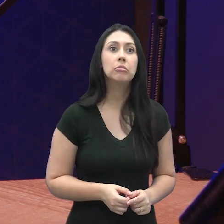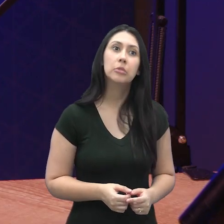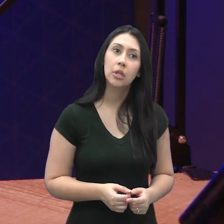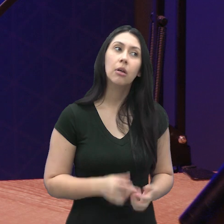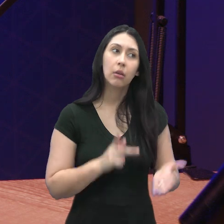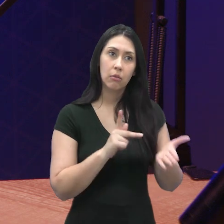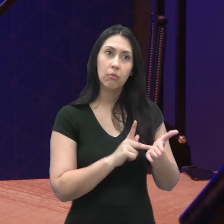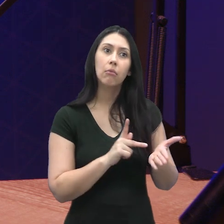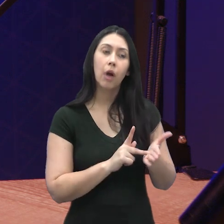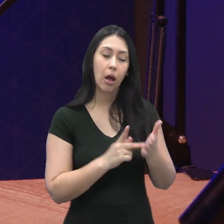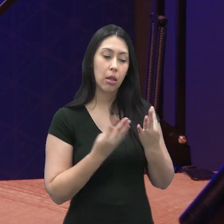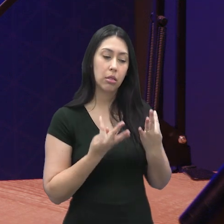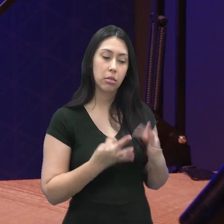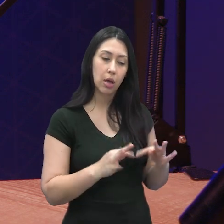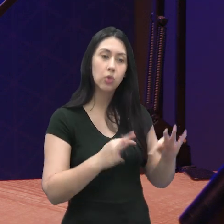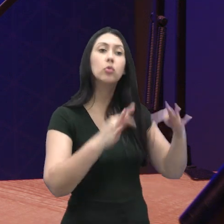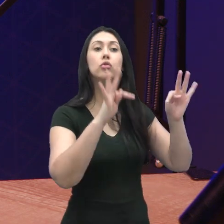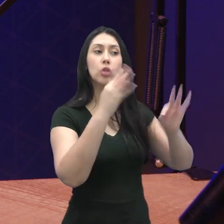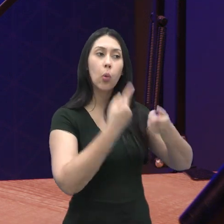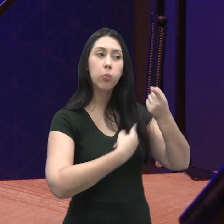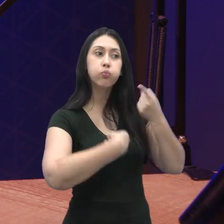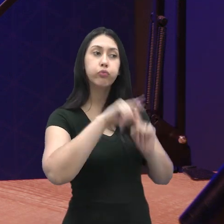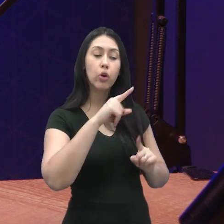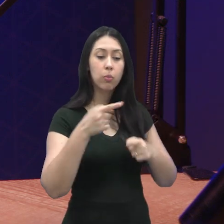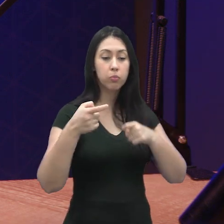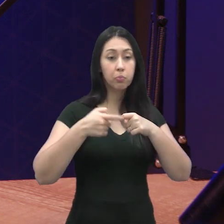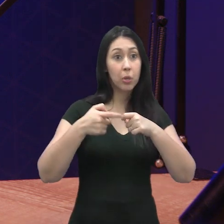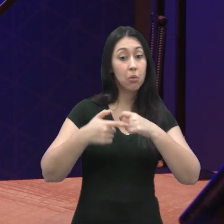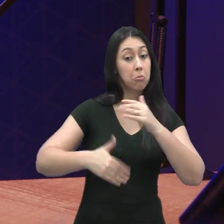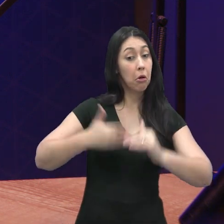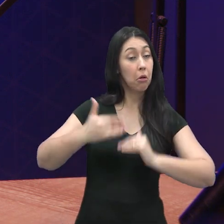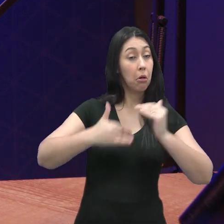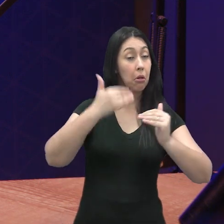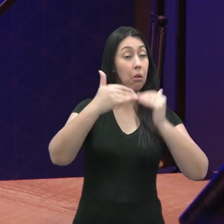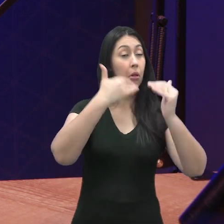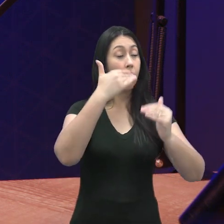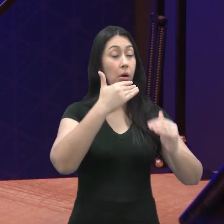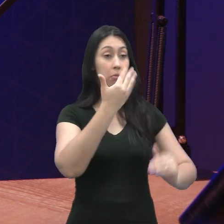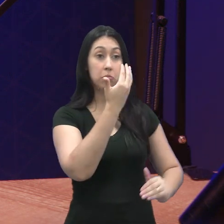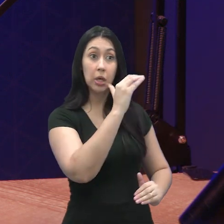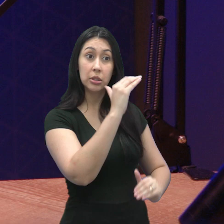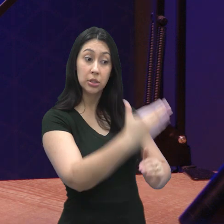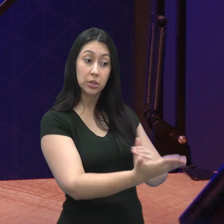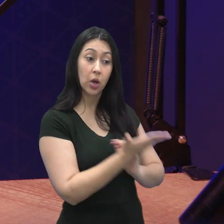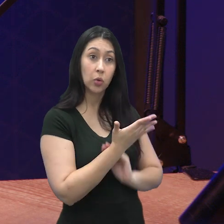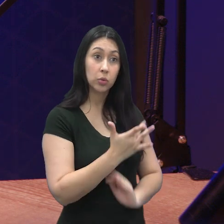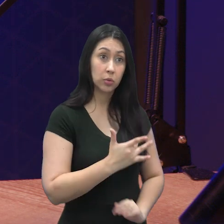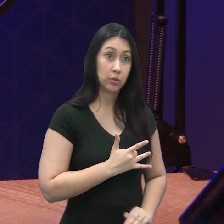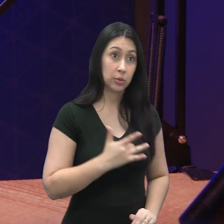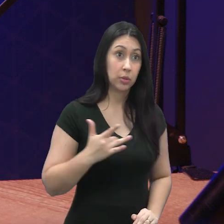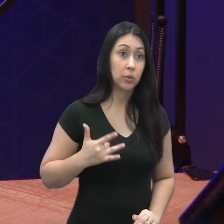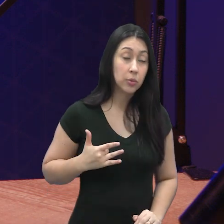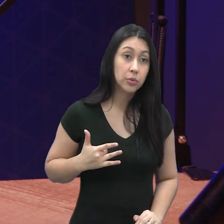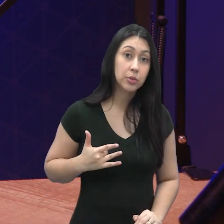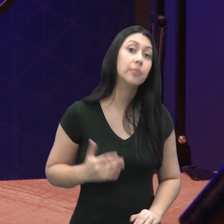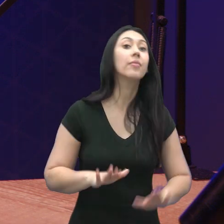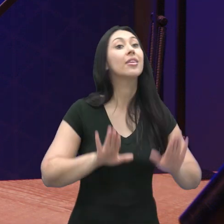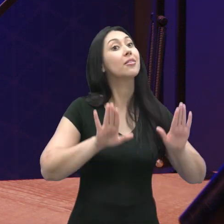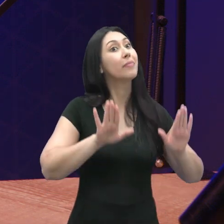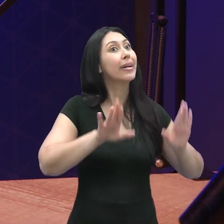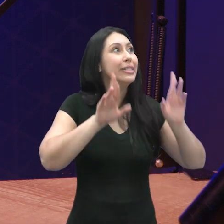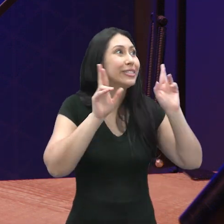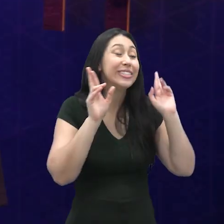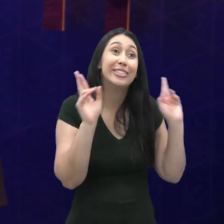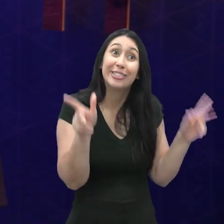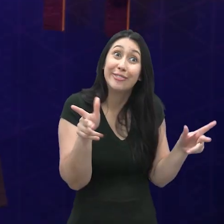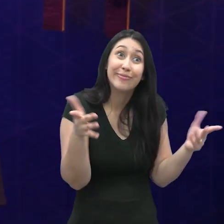pode negar que avanços, né, da ciência, da medicina são importantes, né, para garantir a nossa saúde. Só que existe